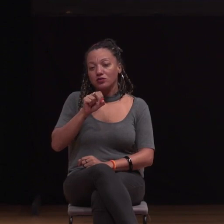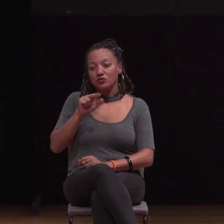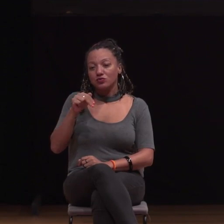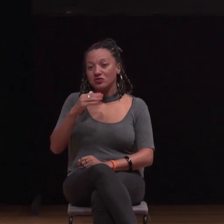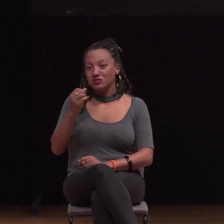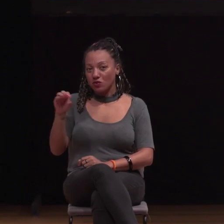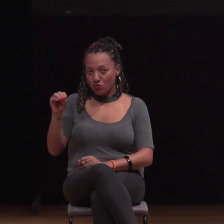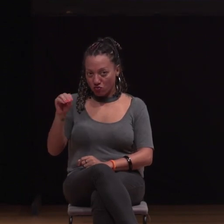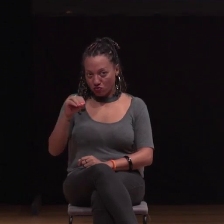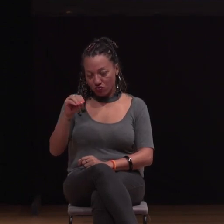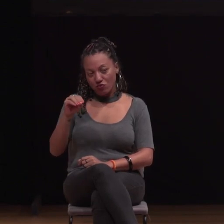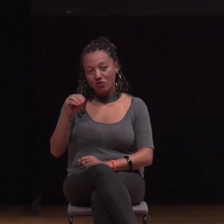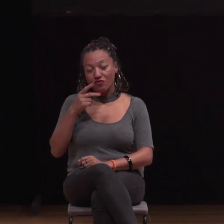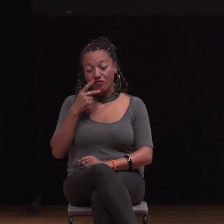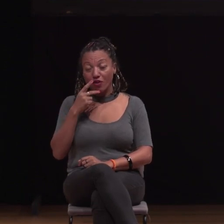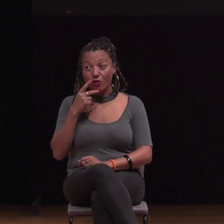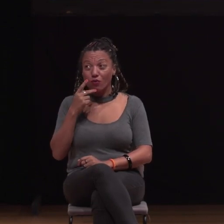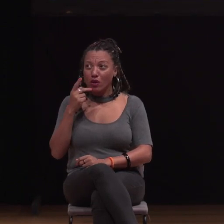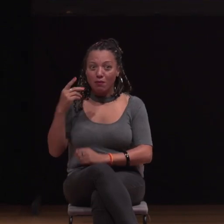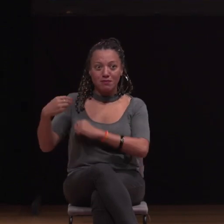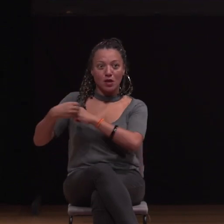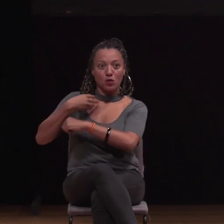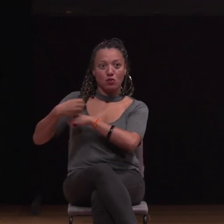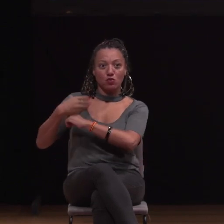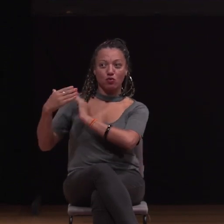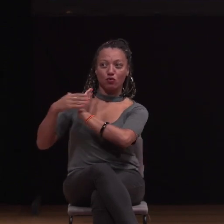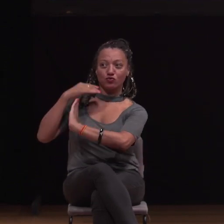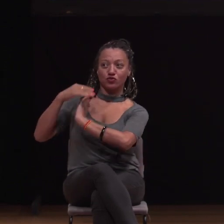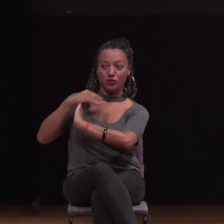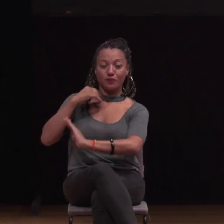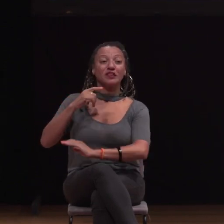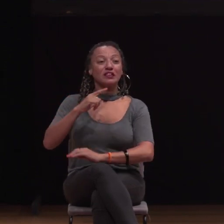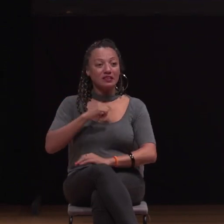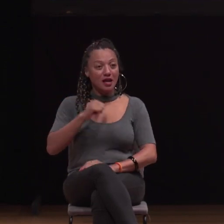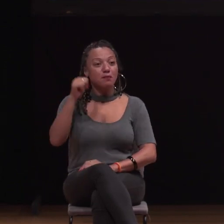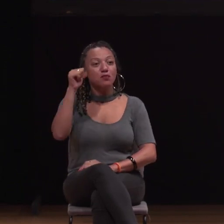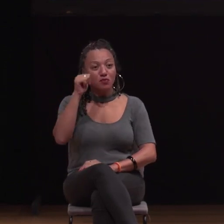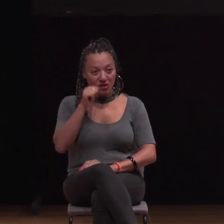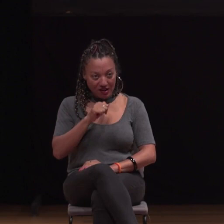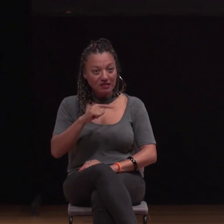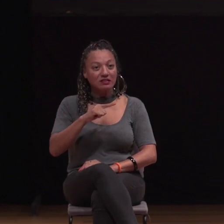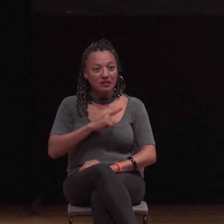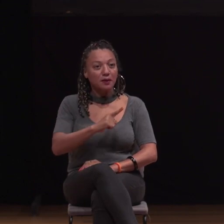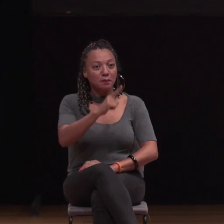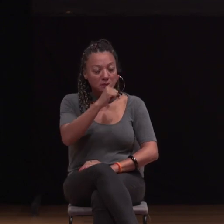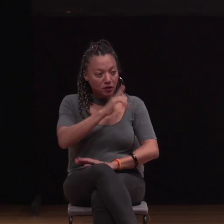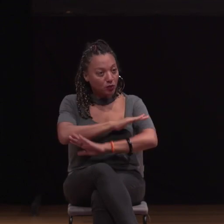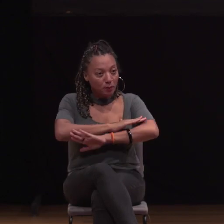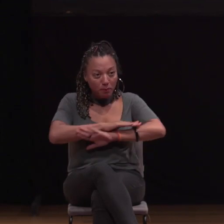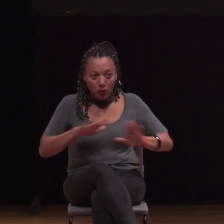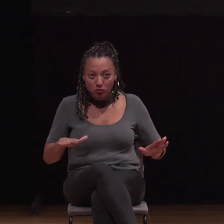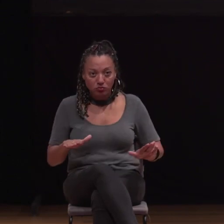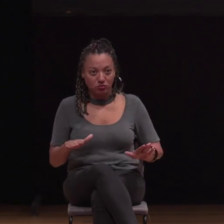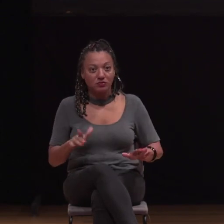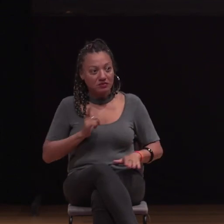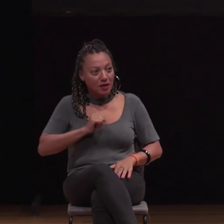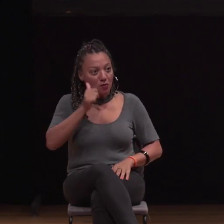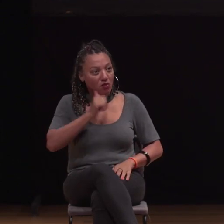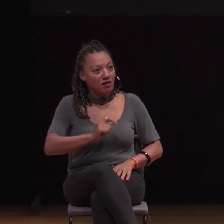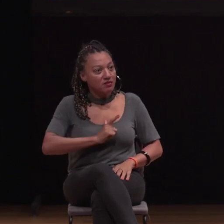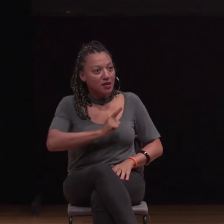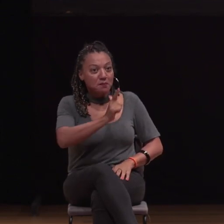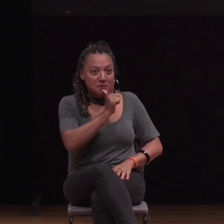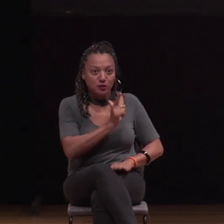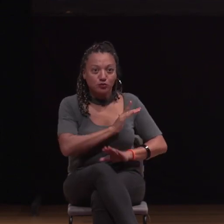bem séria, você vai falar para o teu filho assim, existe mulher de pinto e acabou. Assunto encerrado. E se